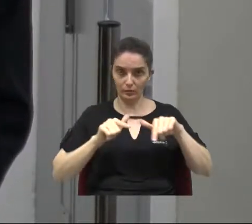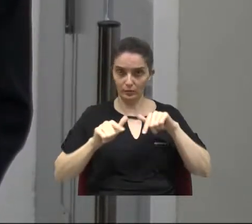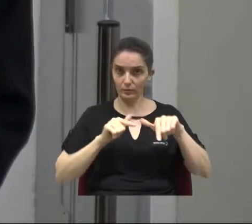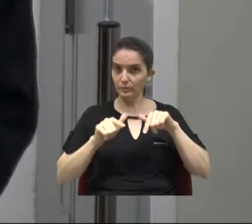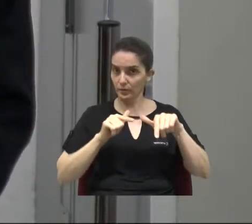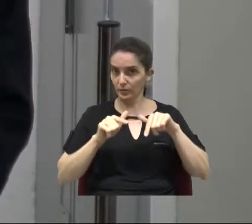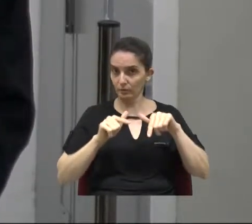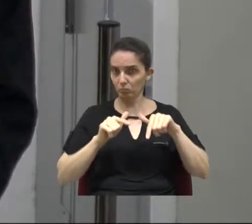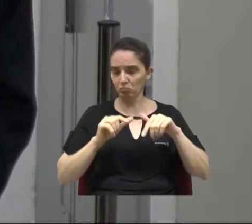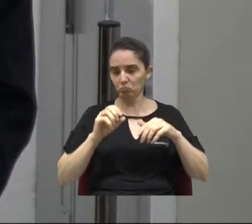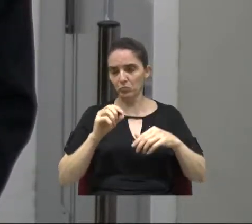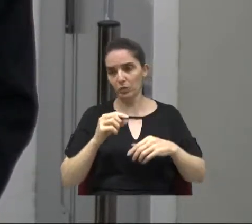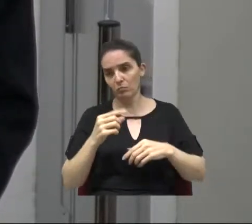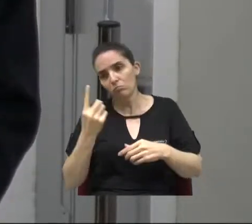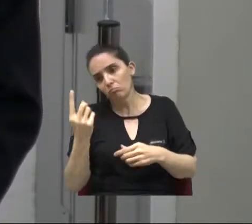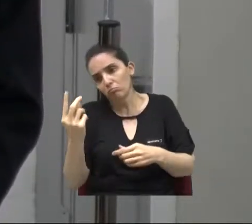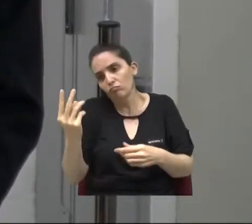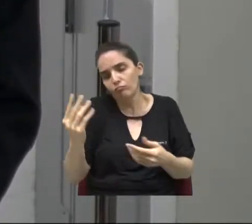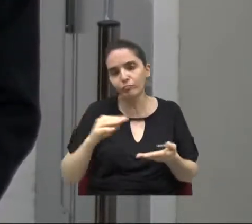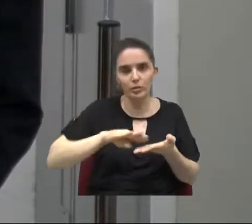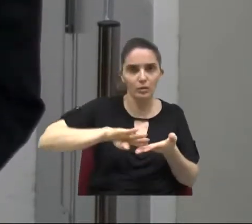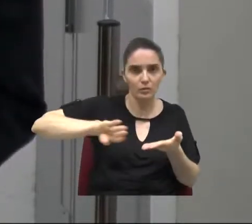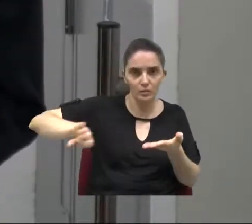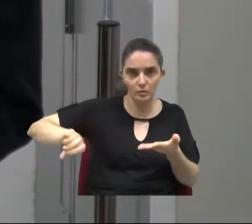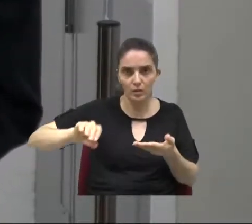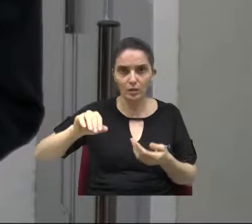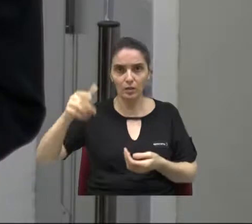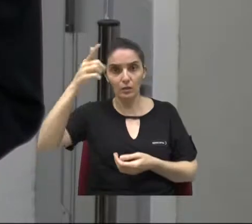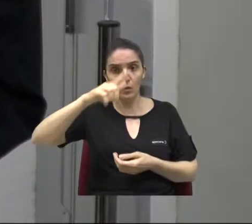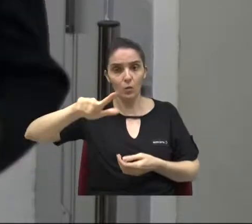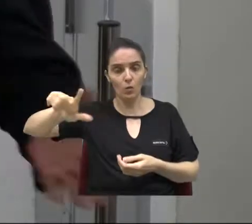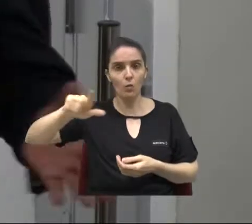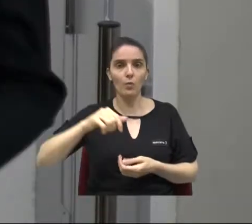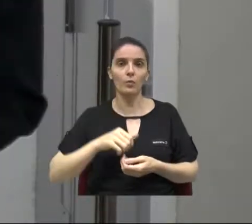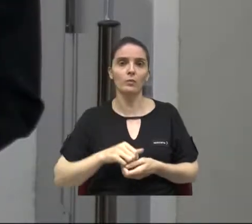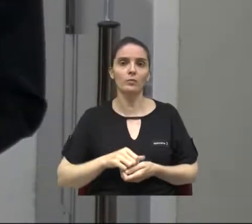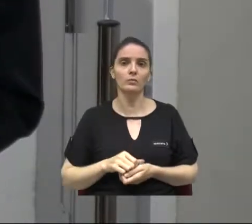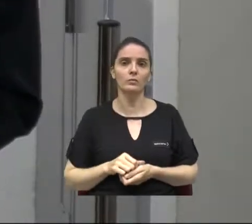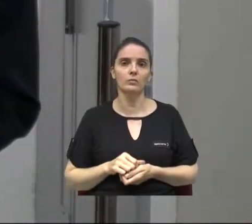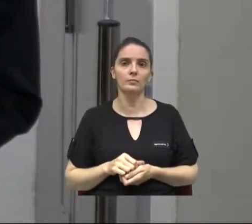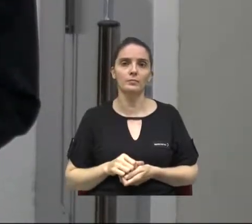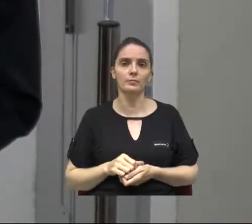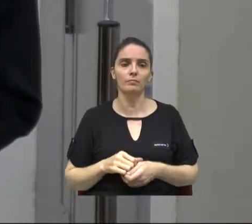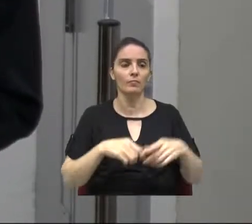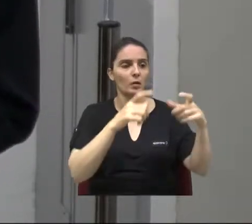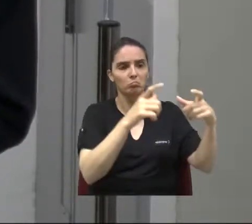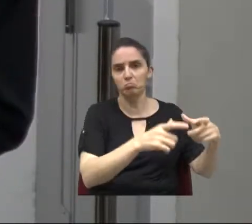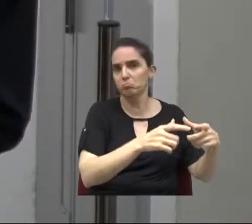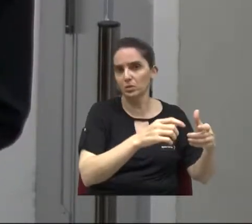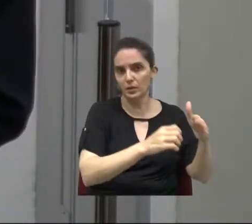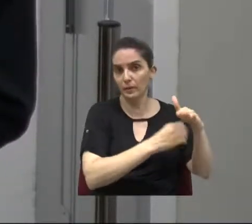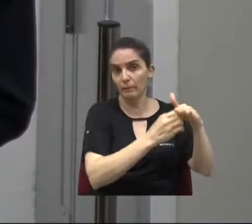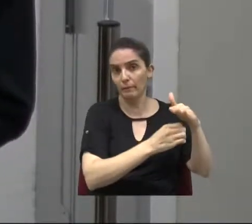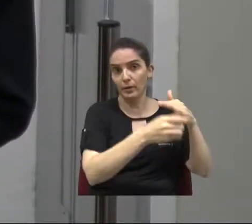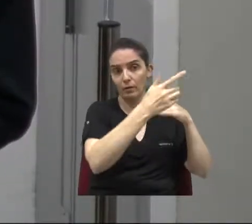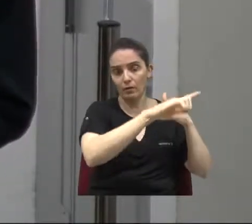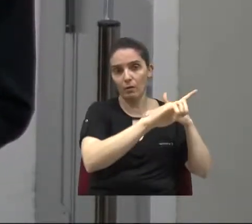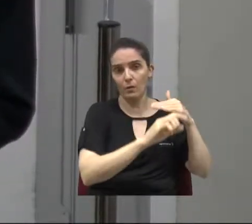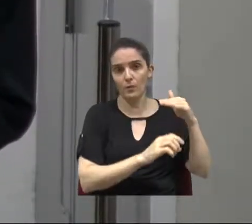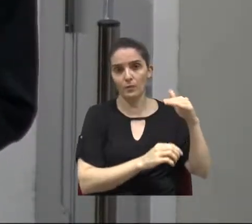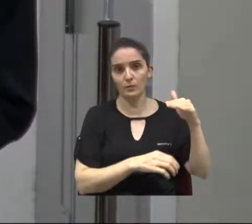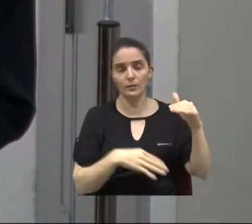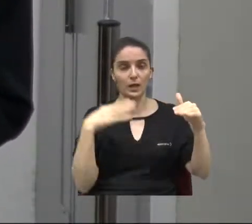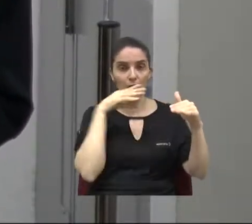alguns afastados, e outros vieram da Rápido Sudeste, que não tem mais a Rápido Sudeste, que operava cerca de